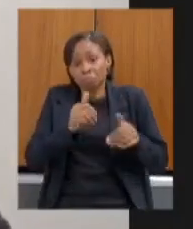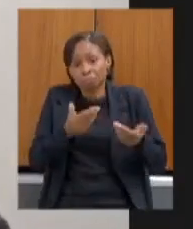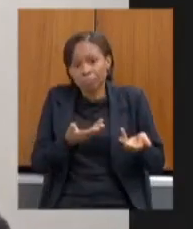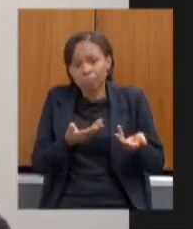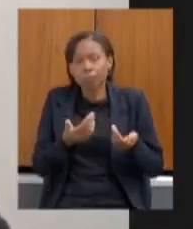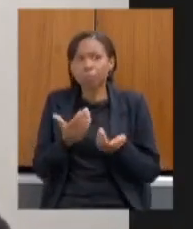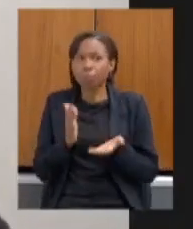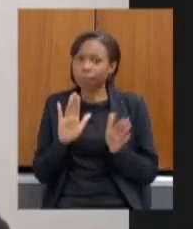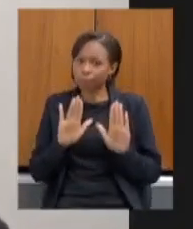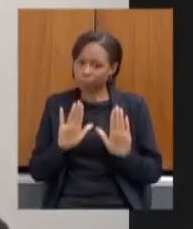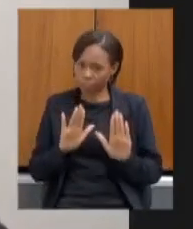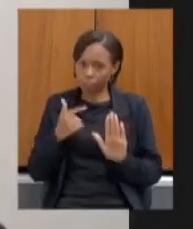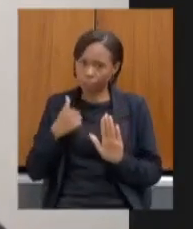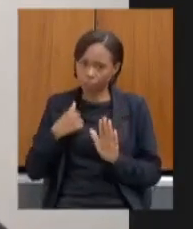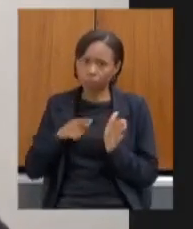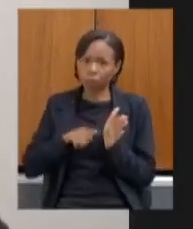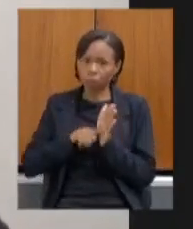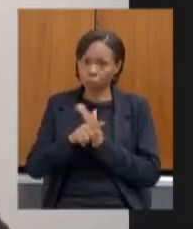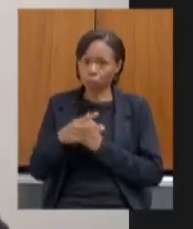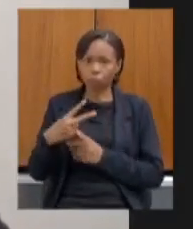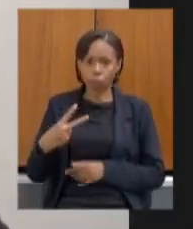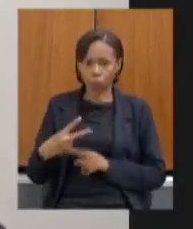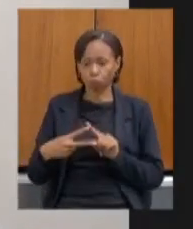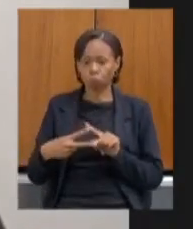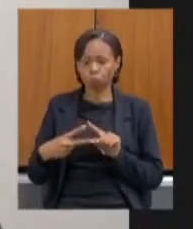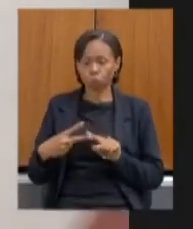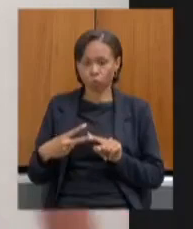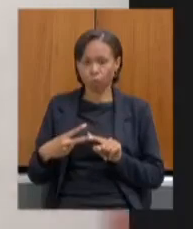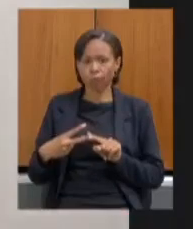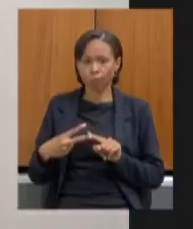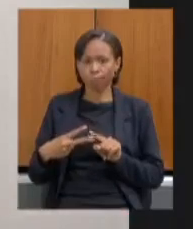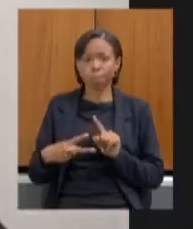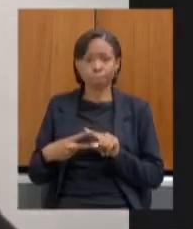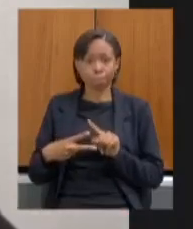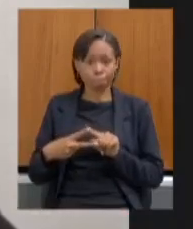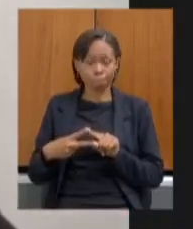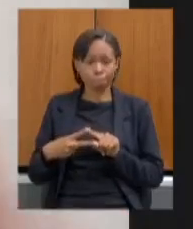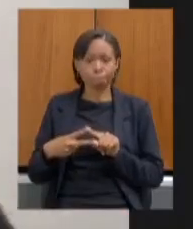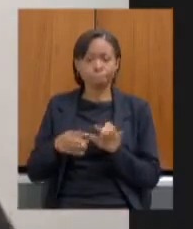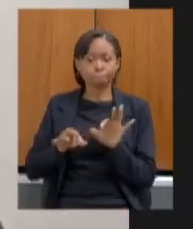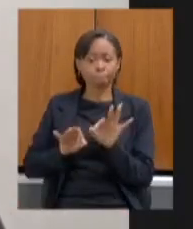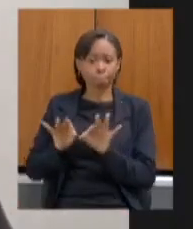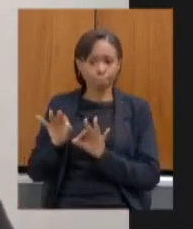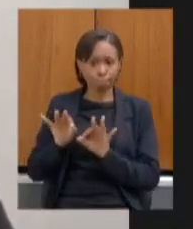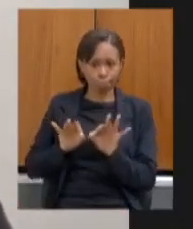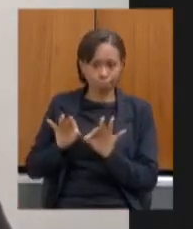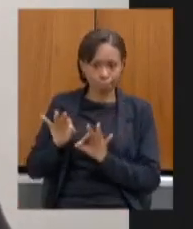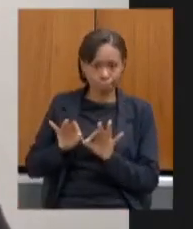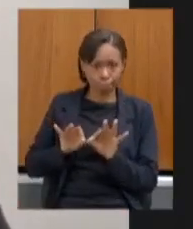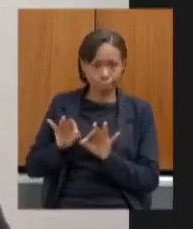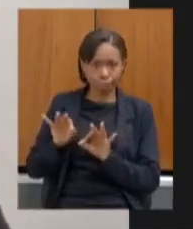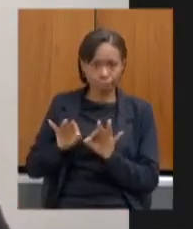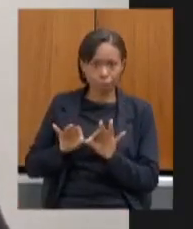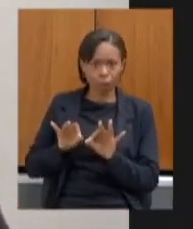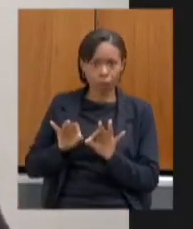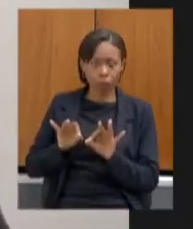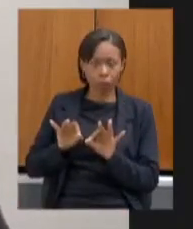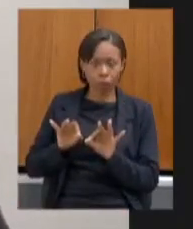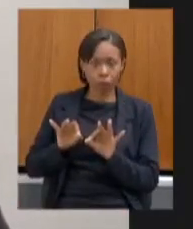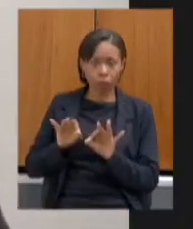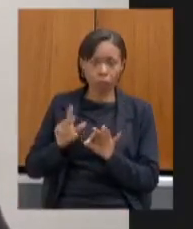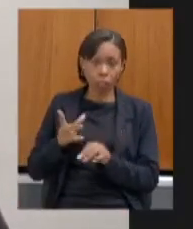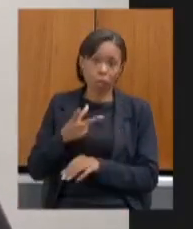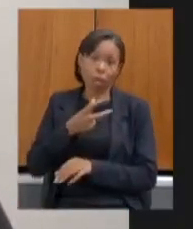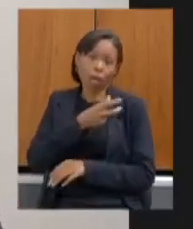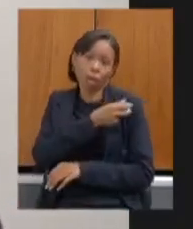secretário, em relação à pandemia, a questão da preparação para assim que a vacina, seja ela qual